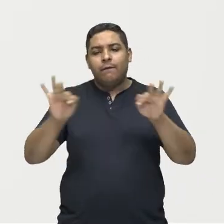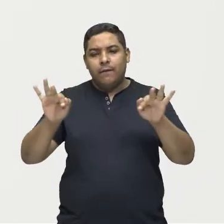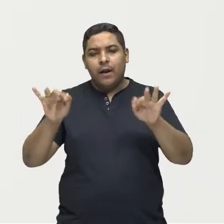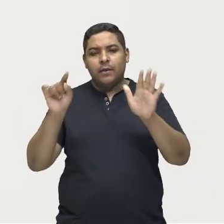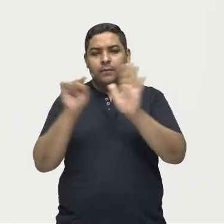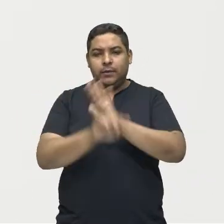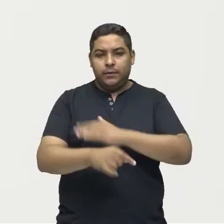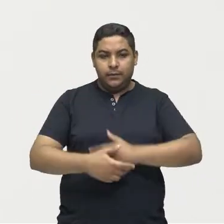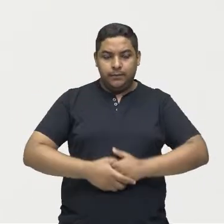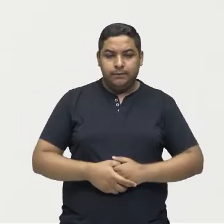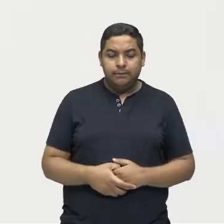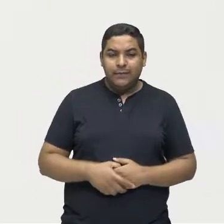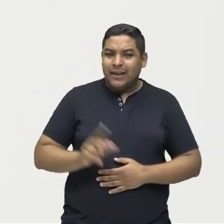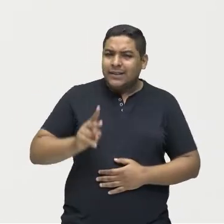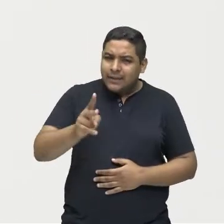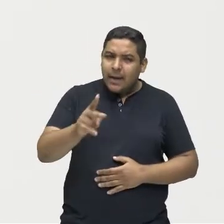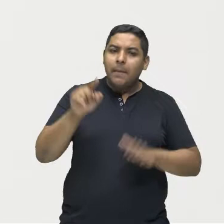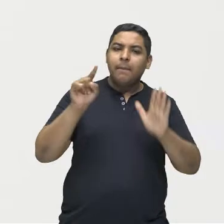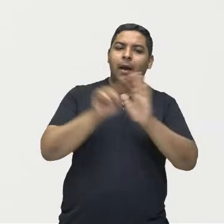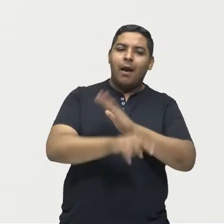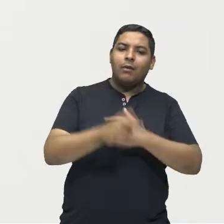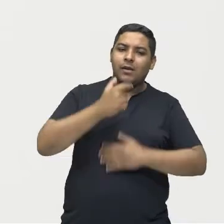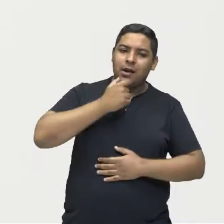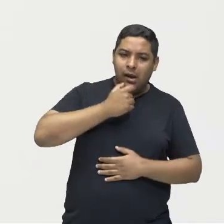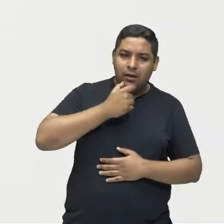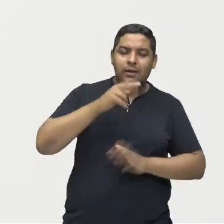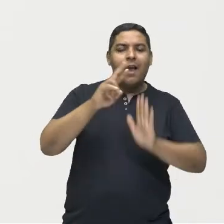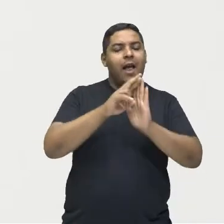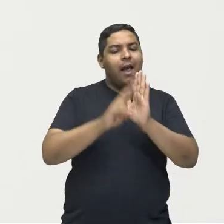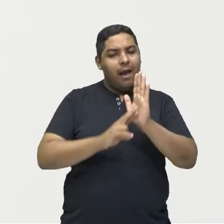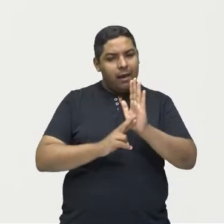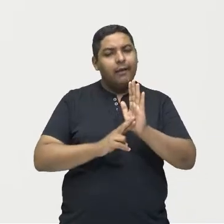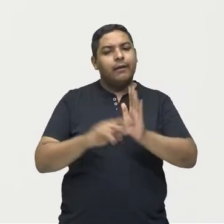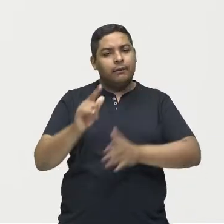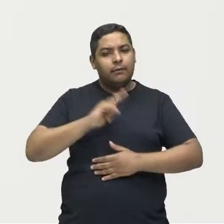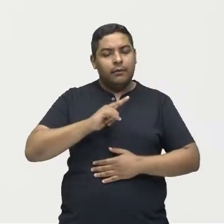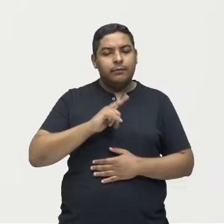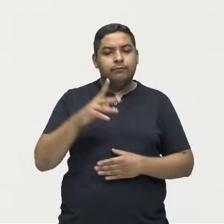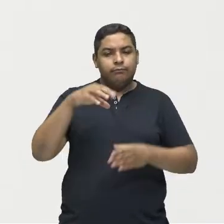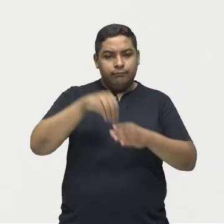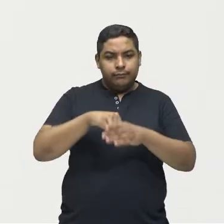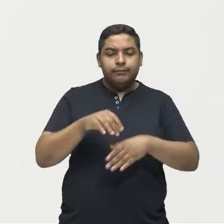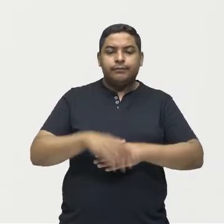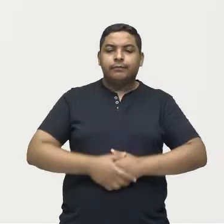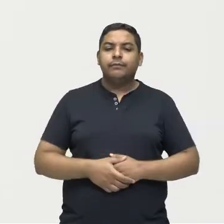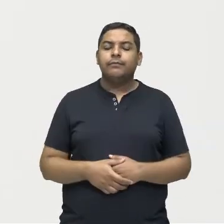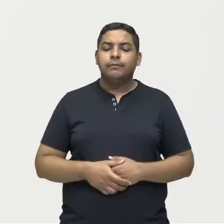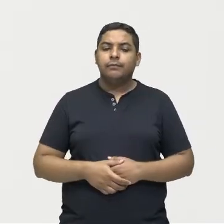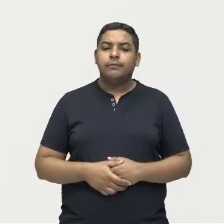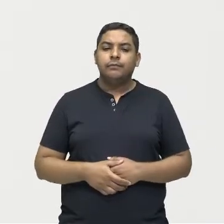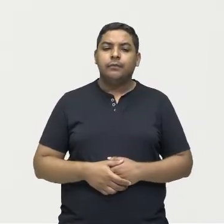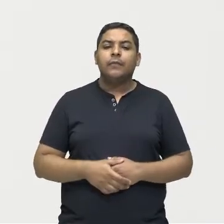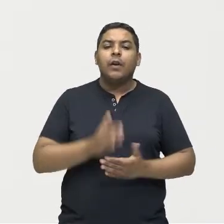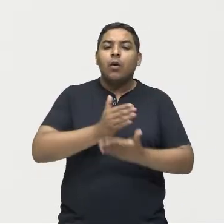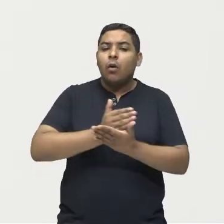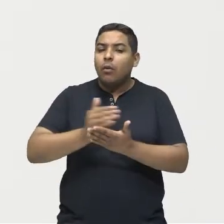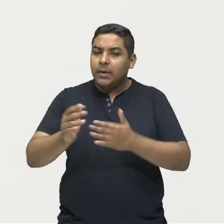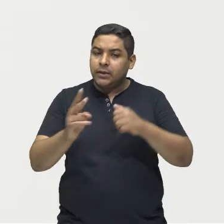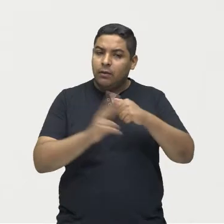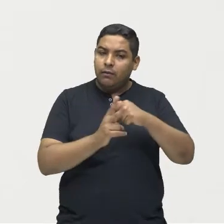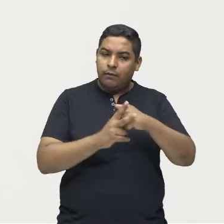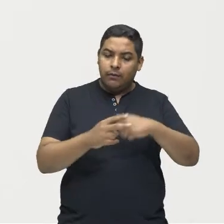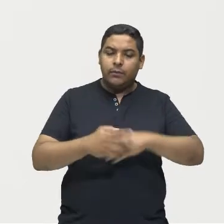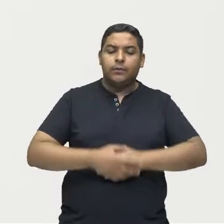Toda pergunta em língua inglesa, isso é uma regra geral, ele vai iniciar com o verbo, tá? Independente do tipo de pergunta, ele vai sempre iniciar com o